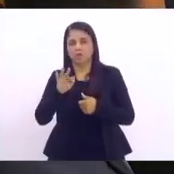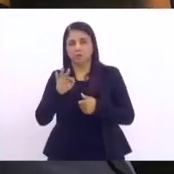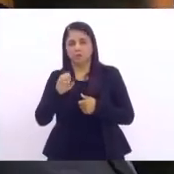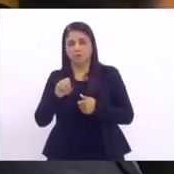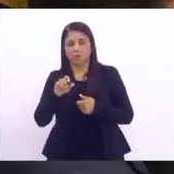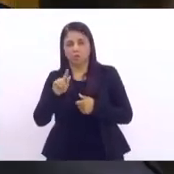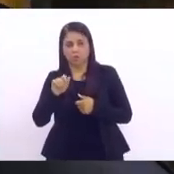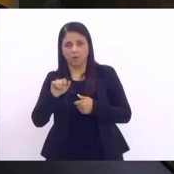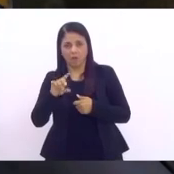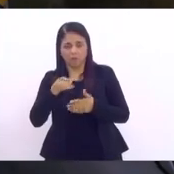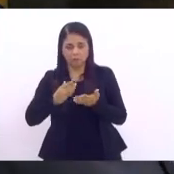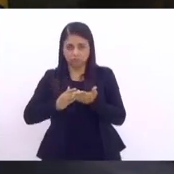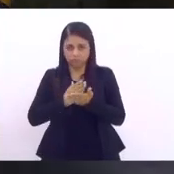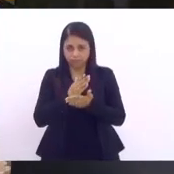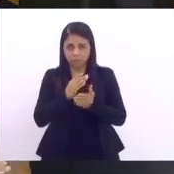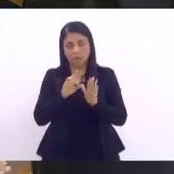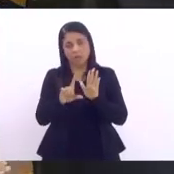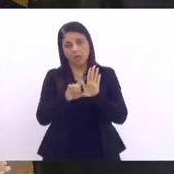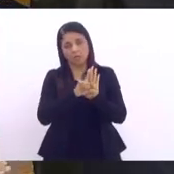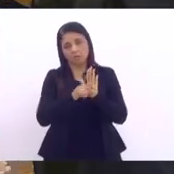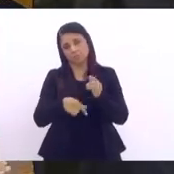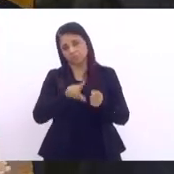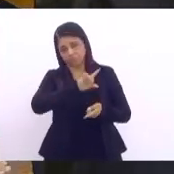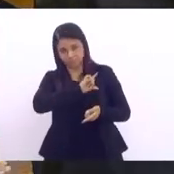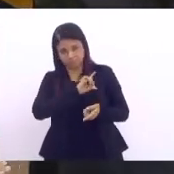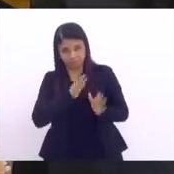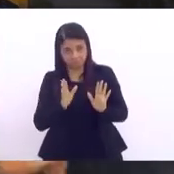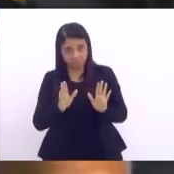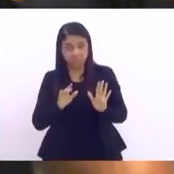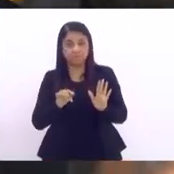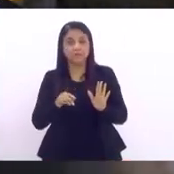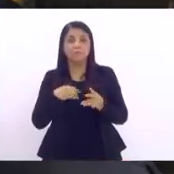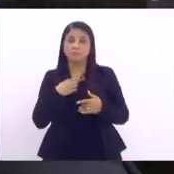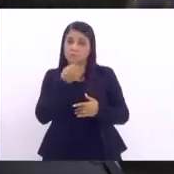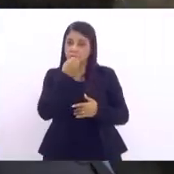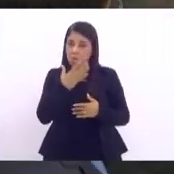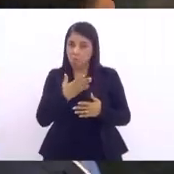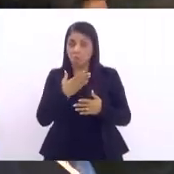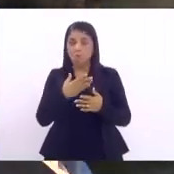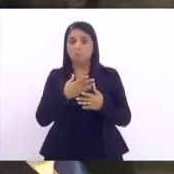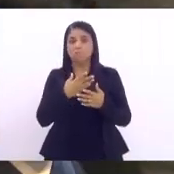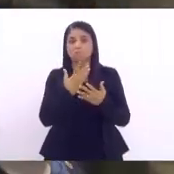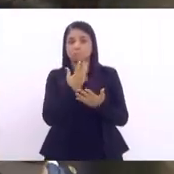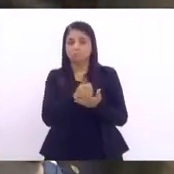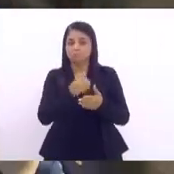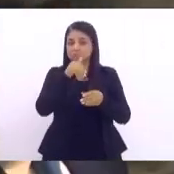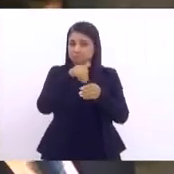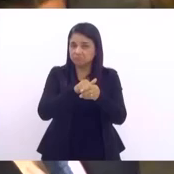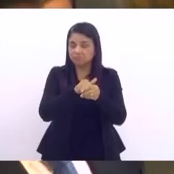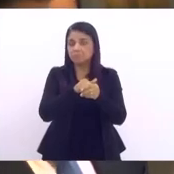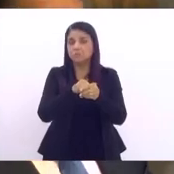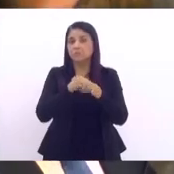lei. Mas seria bom que fosse revogado no texto da própria lei. Então, senhor presidente,